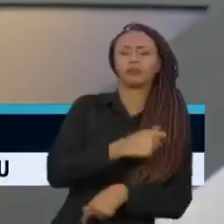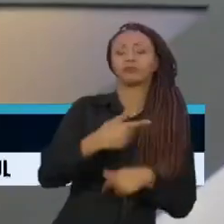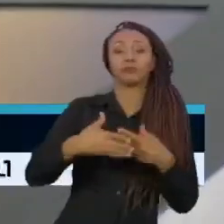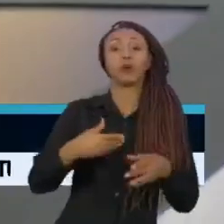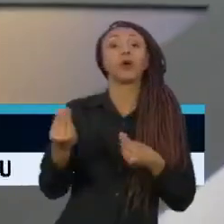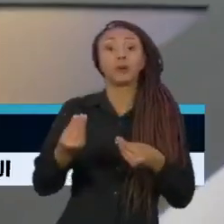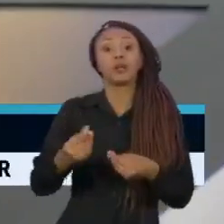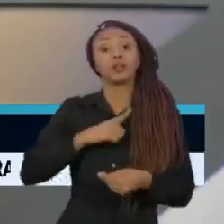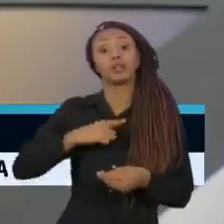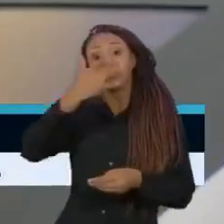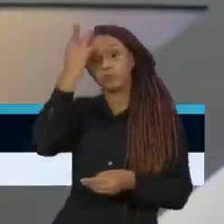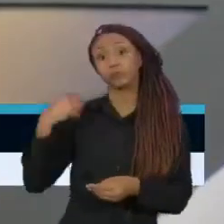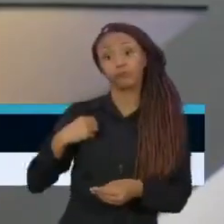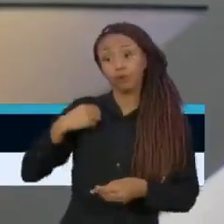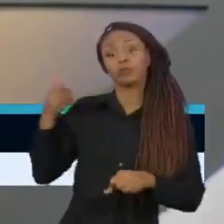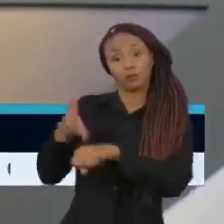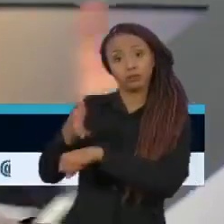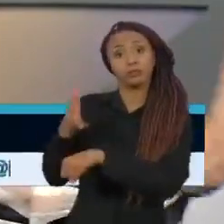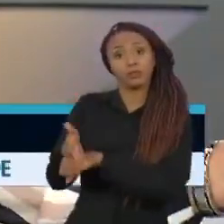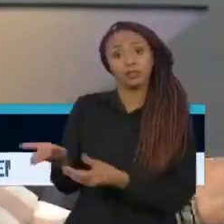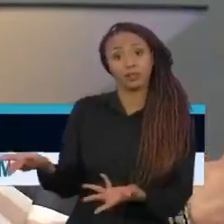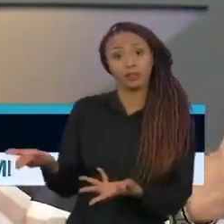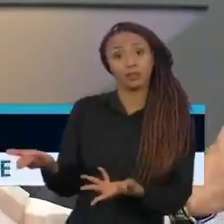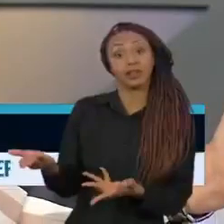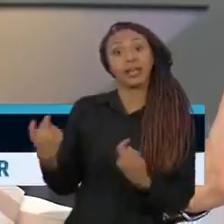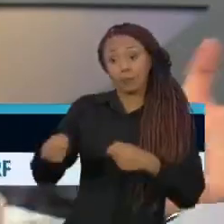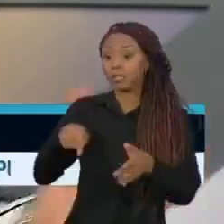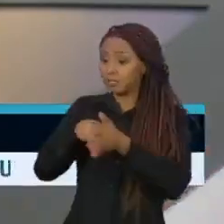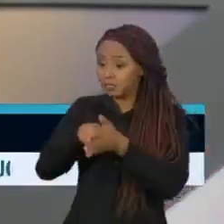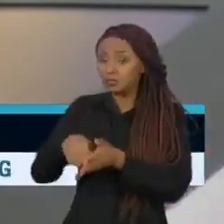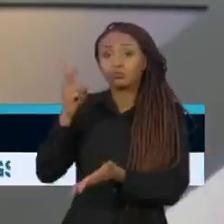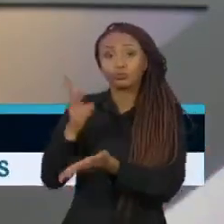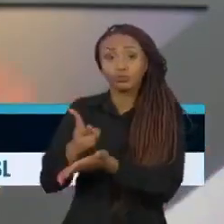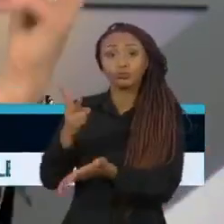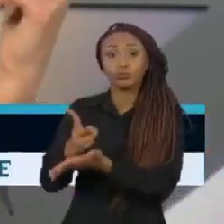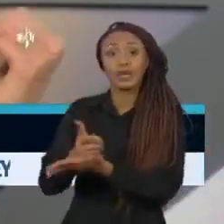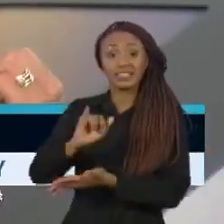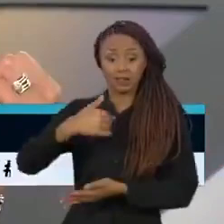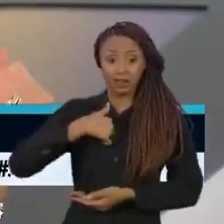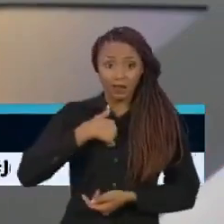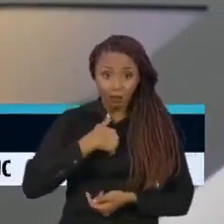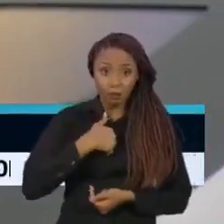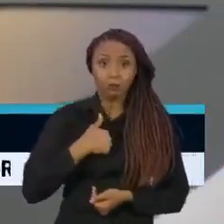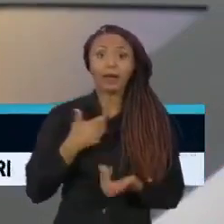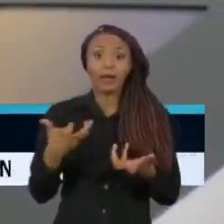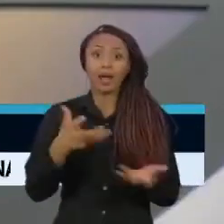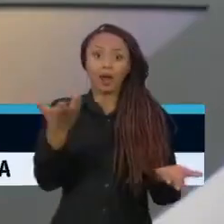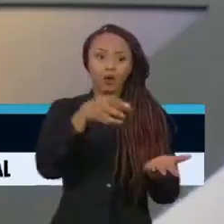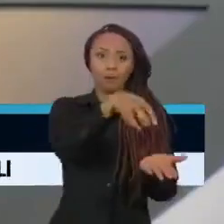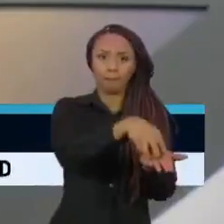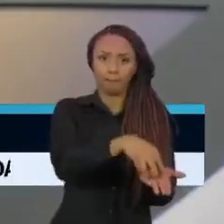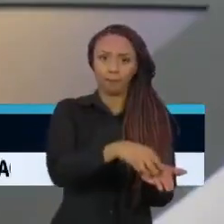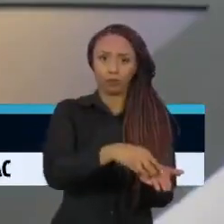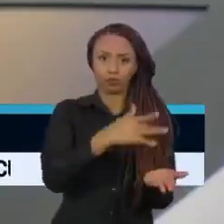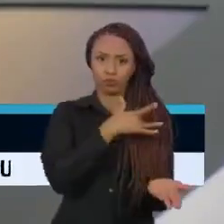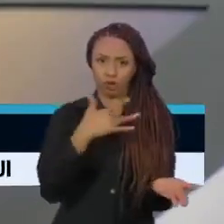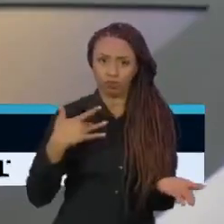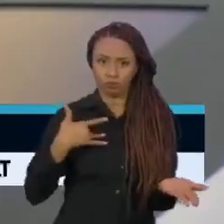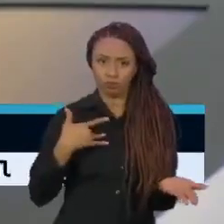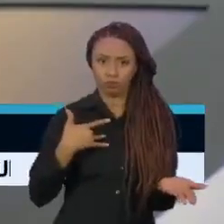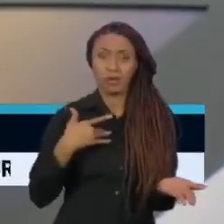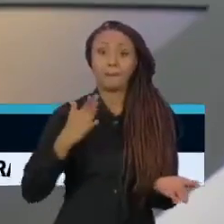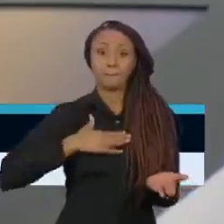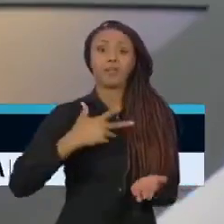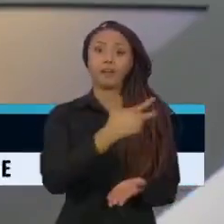Graças aos voluntários que resolveram participar e esse estudo precisa continuar se eu quiser ir no posto agora e tomar minha vacina